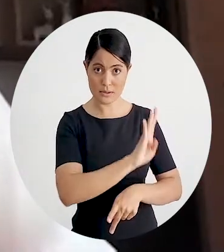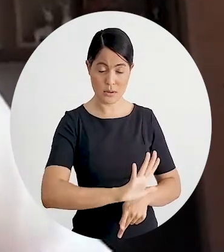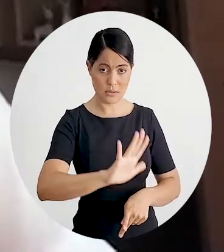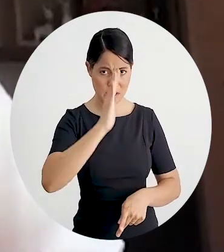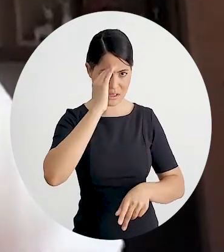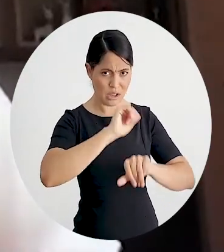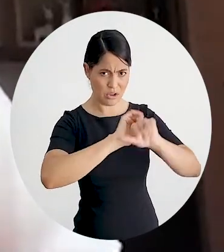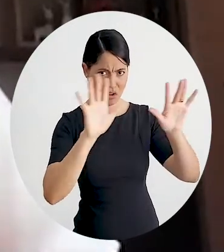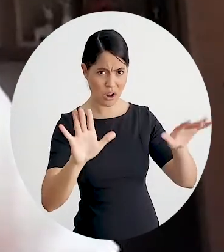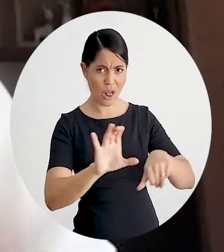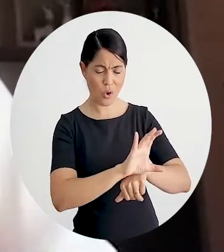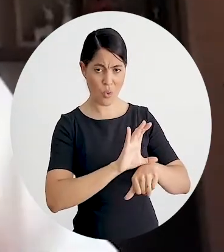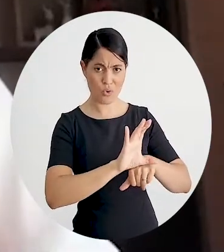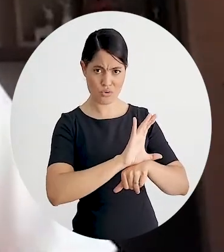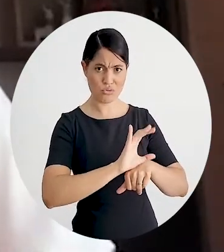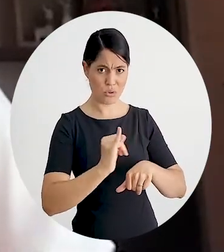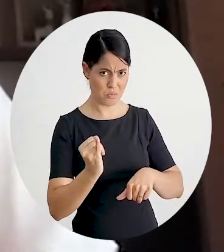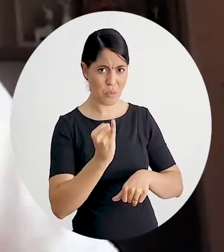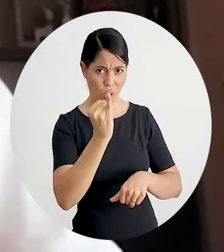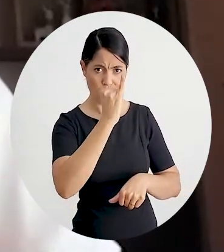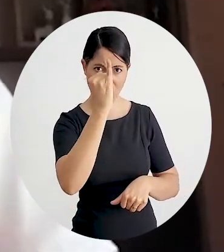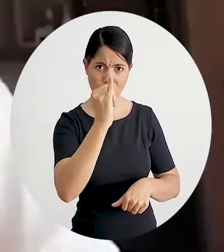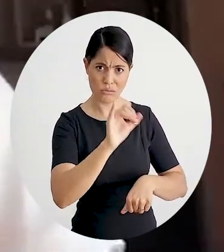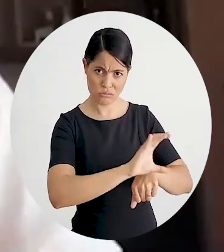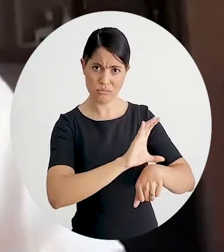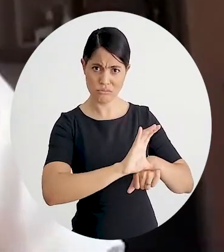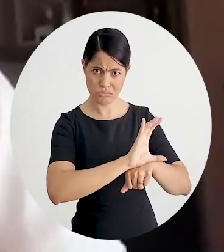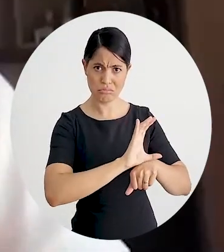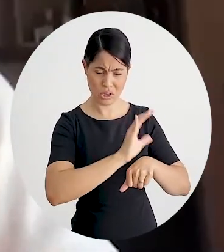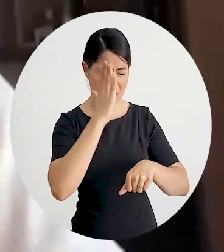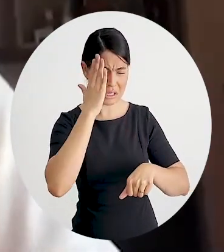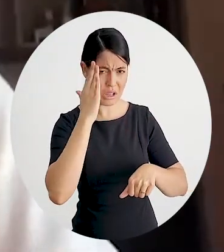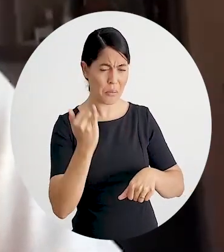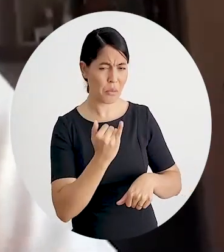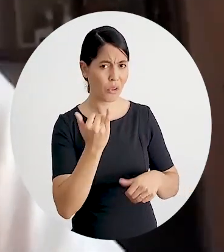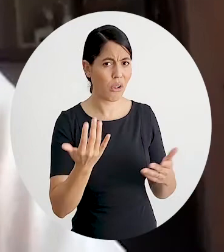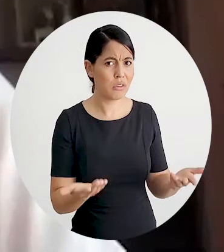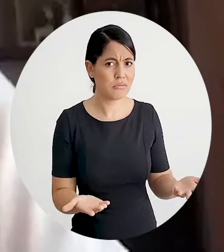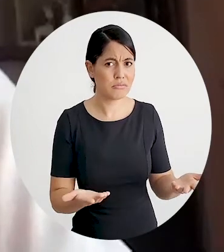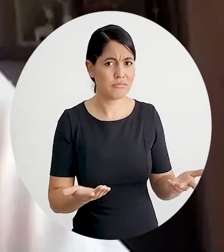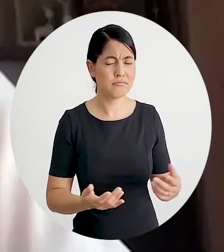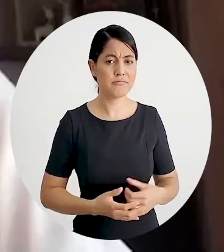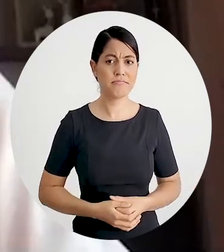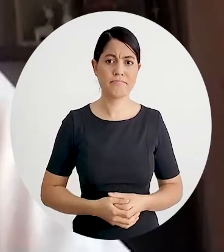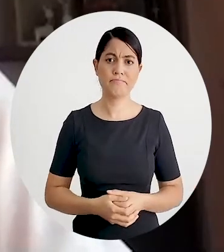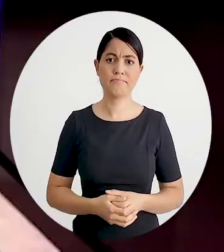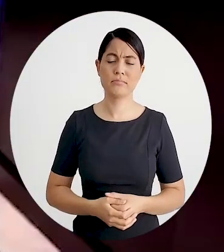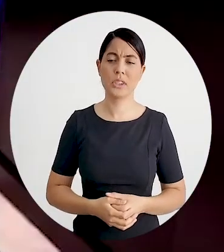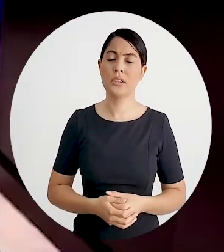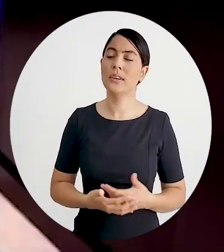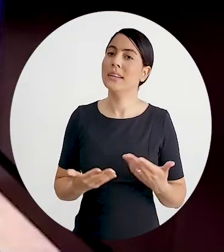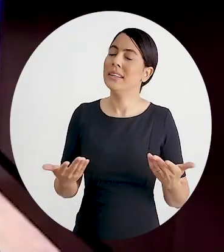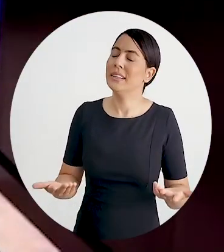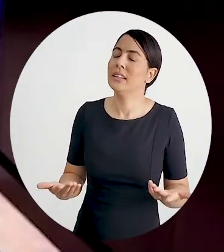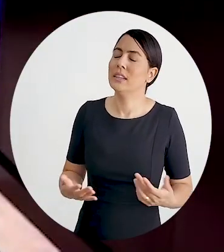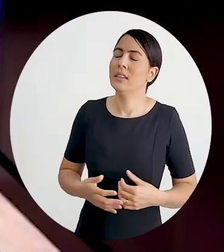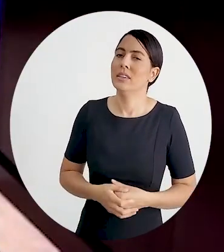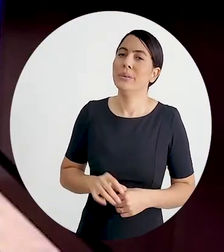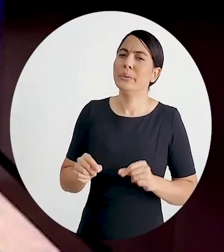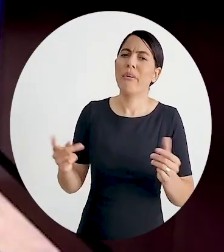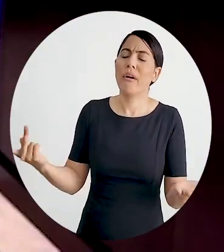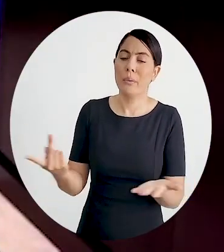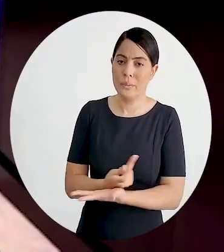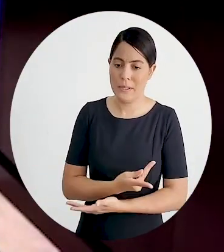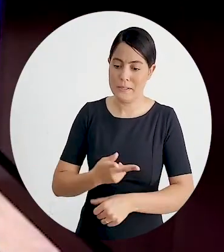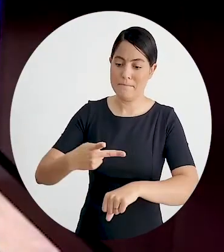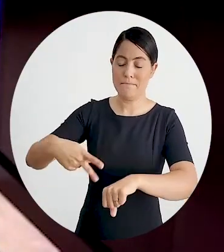a importância dessas garantias fundamentais, a importância da Constituição Federal? Eu percebo que esta é uma carência em